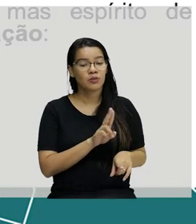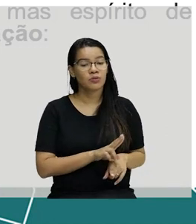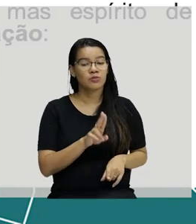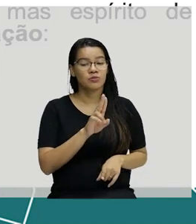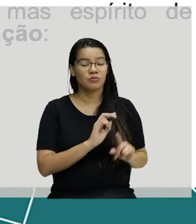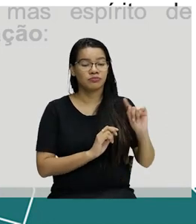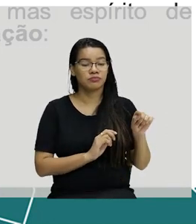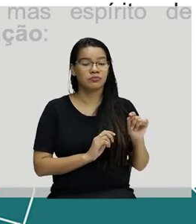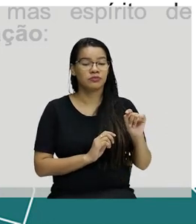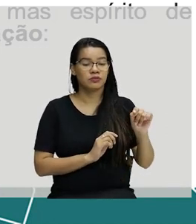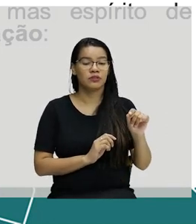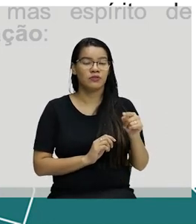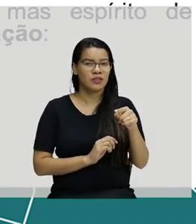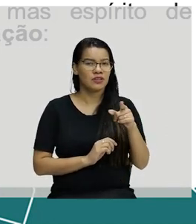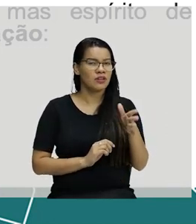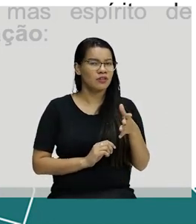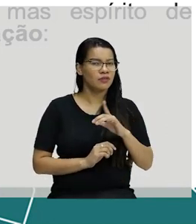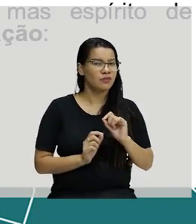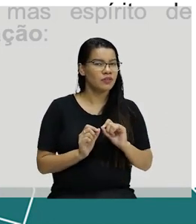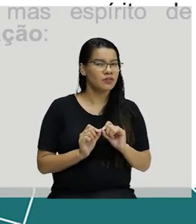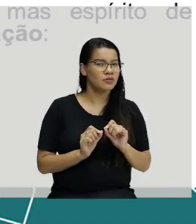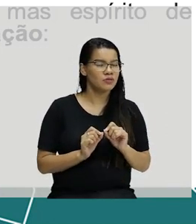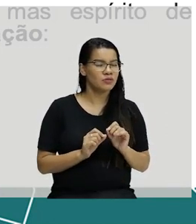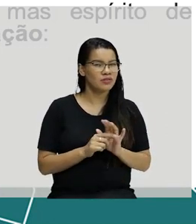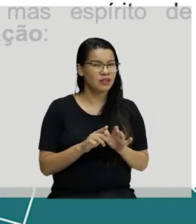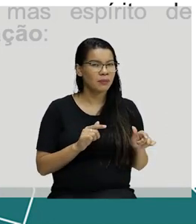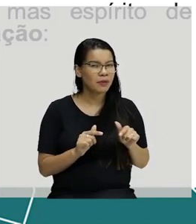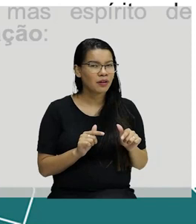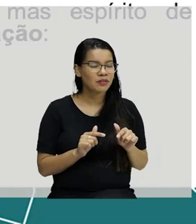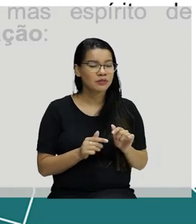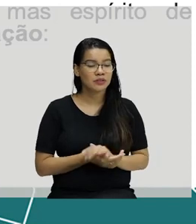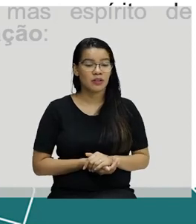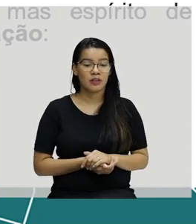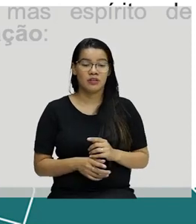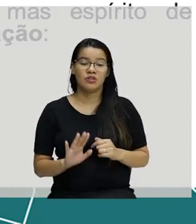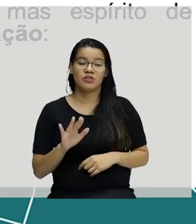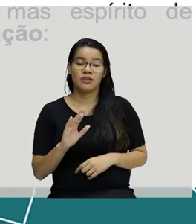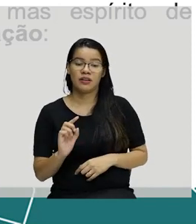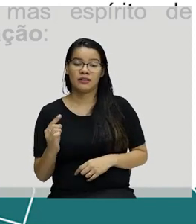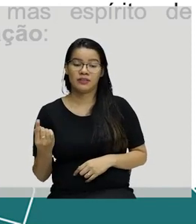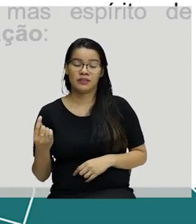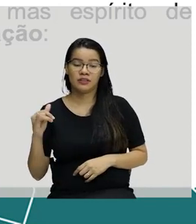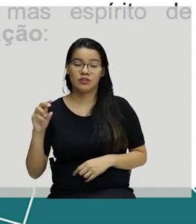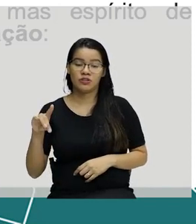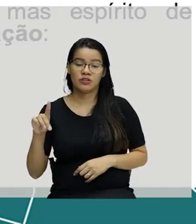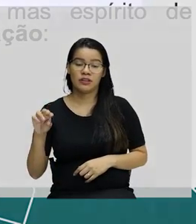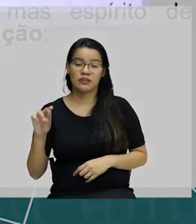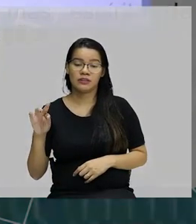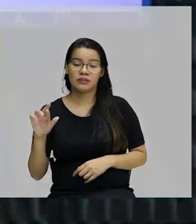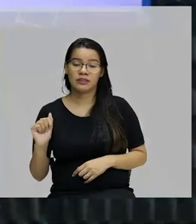forma de afirmação mas espírito de questionamento mesmo nesses casos não se usa o sinal de